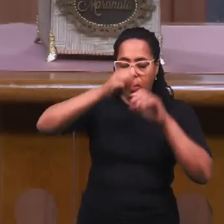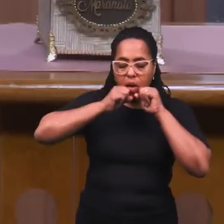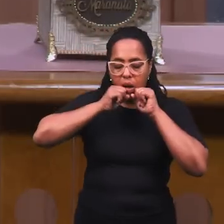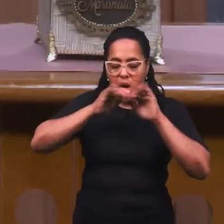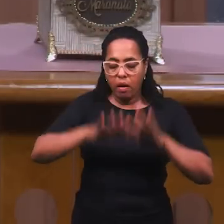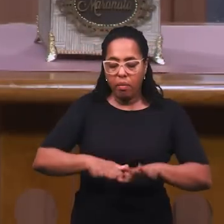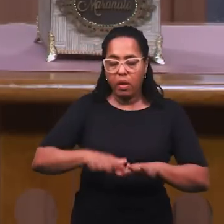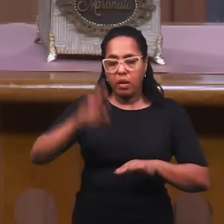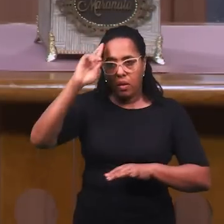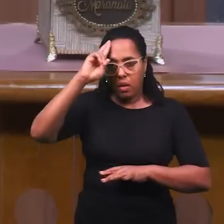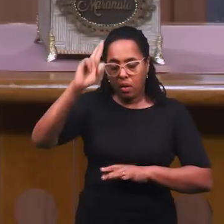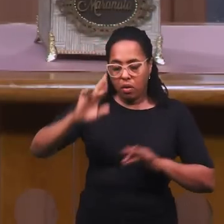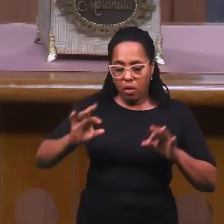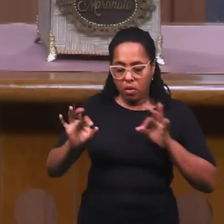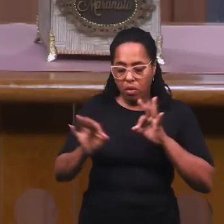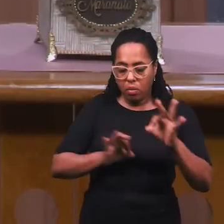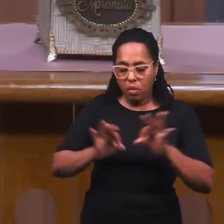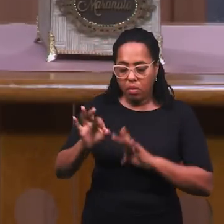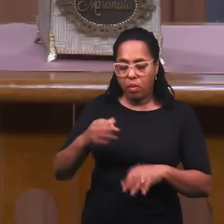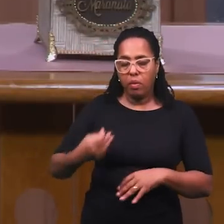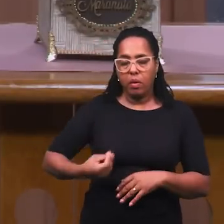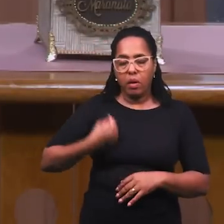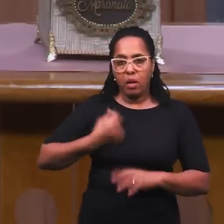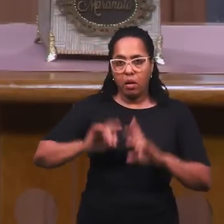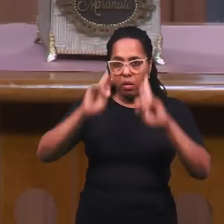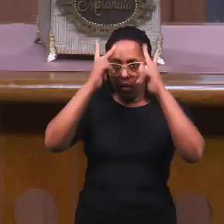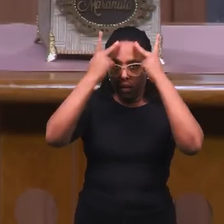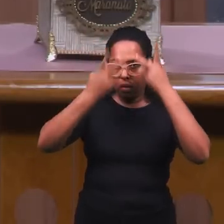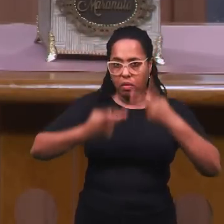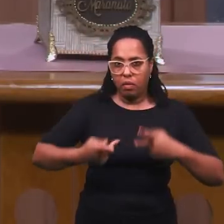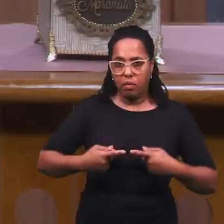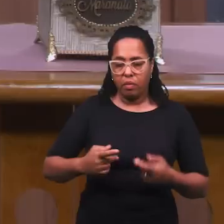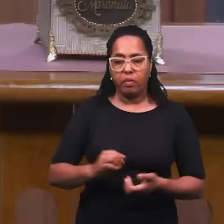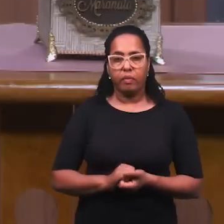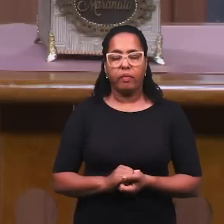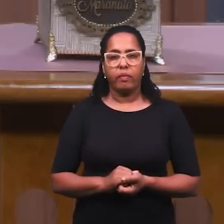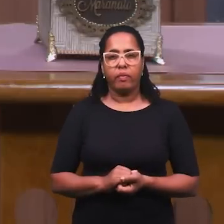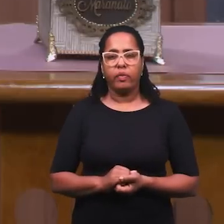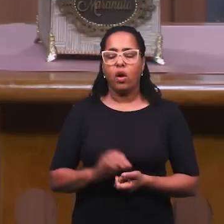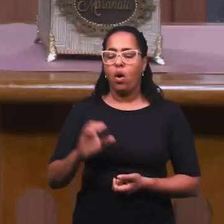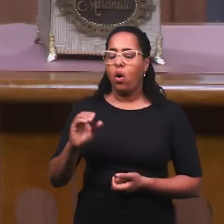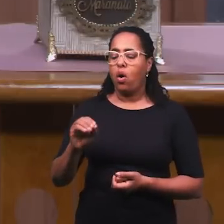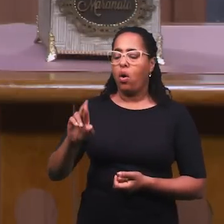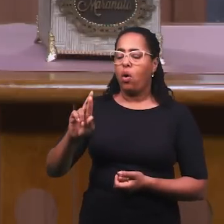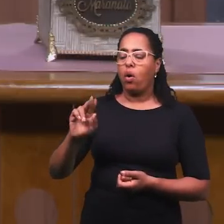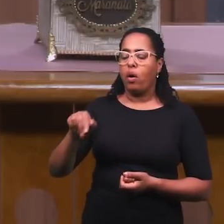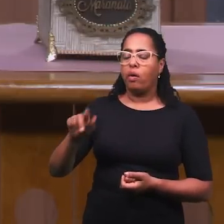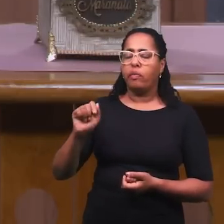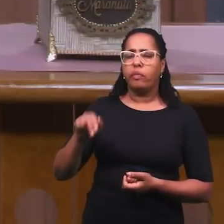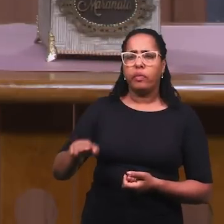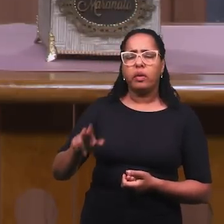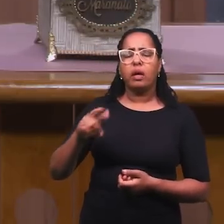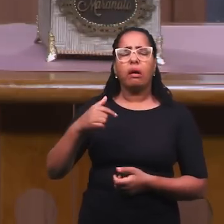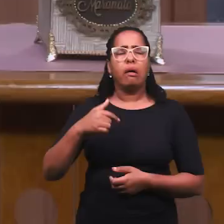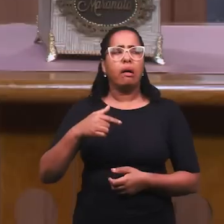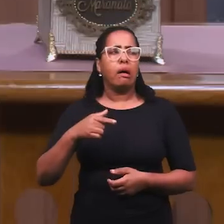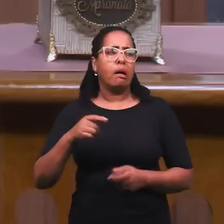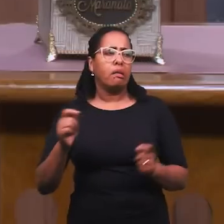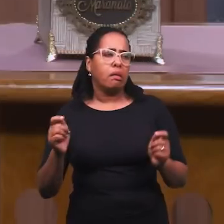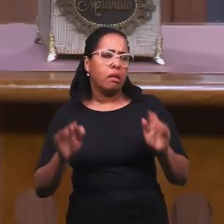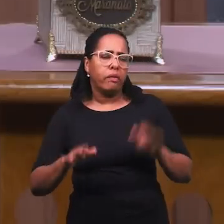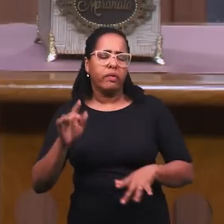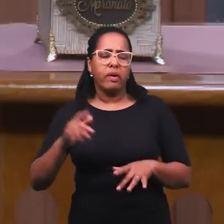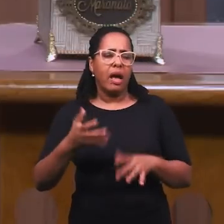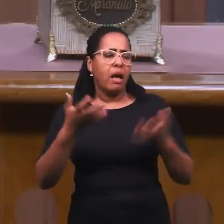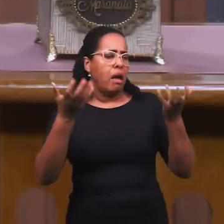É a bênção que o Senhor estabeleceu para a vida do homem. Então aqui, Ornã, naquela hora ele podia